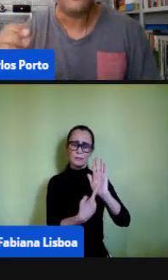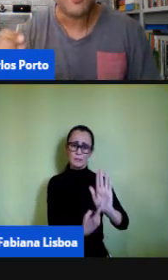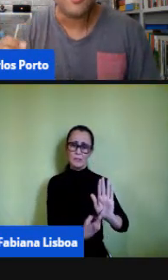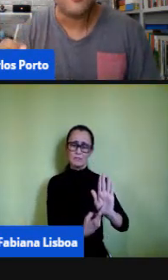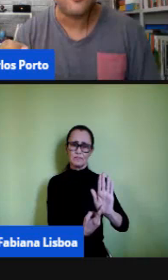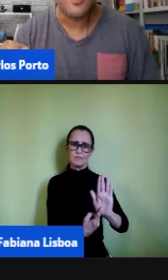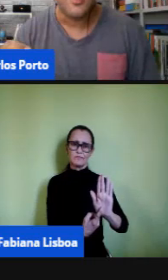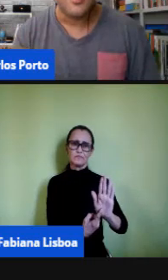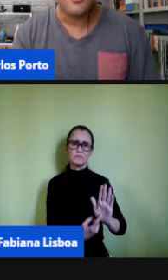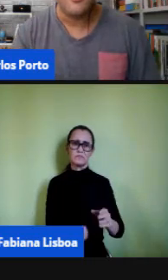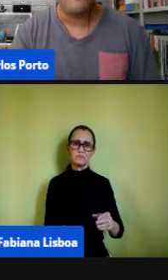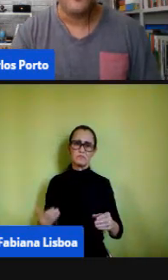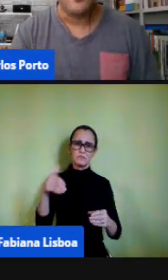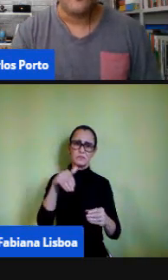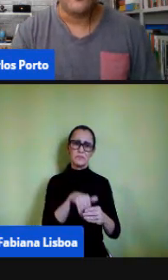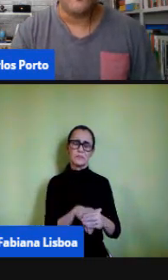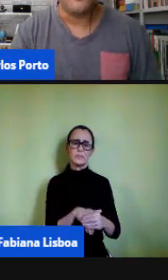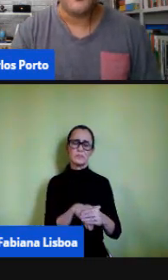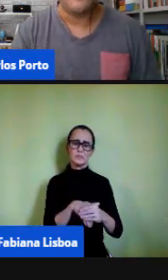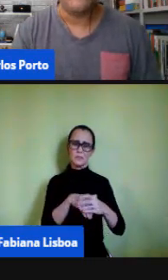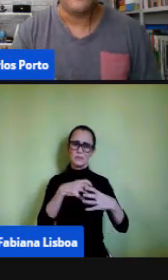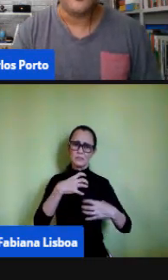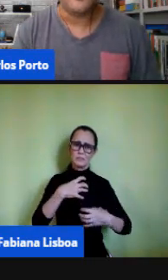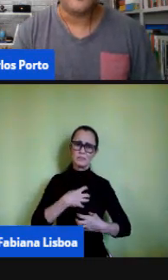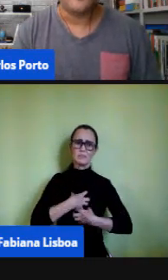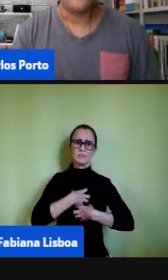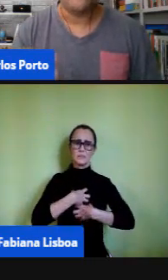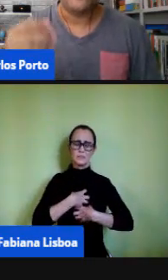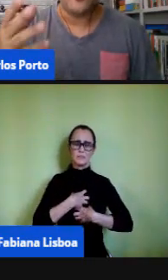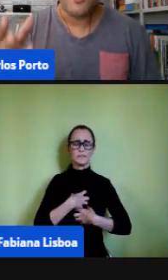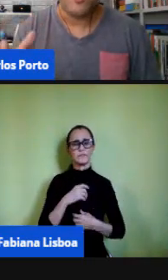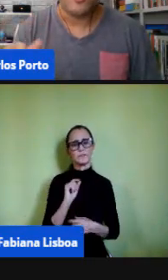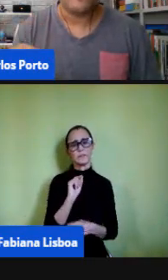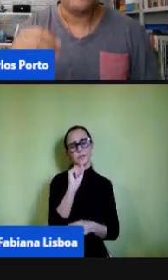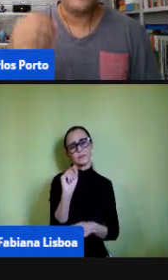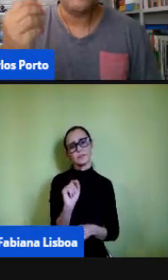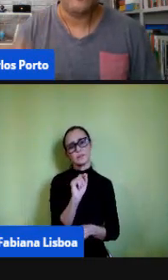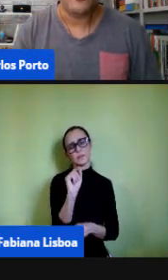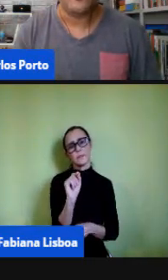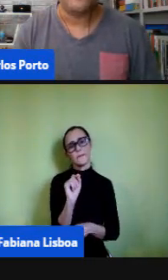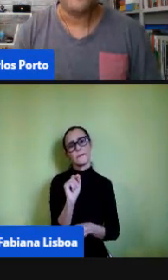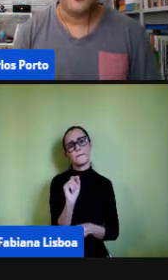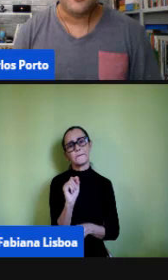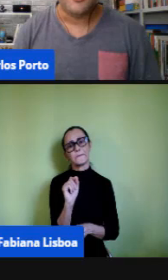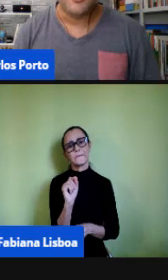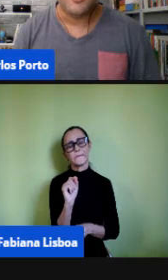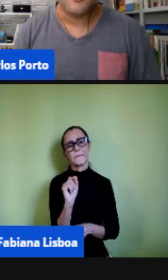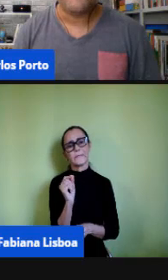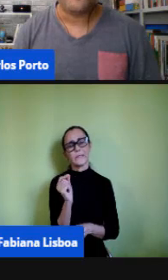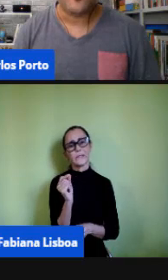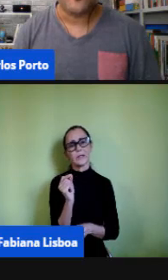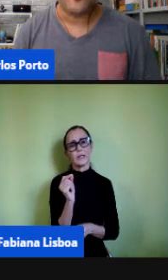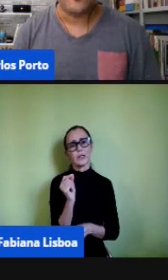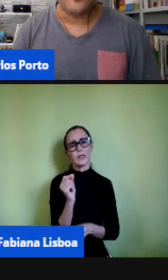de mobilizadas, né? O que eu poderia dizer, ou o que é melhor, o que eu digo,